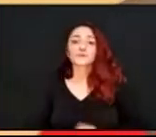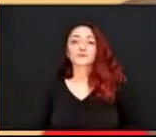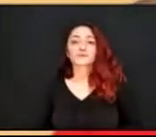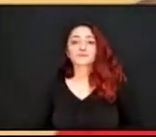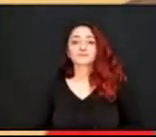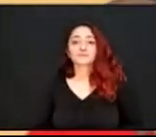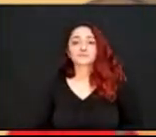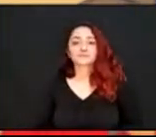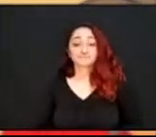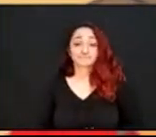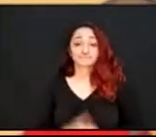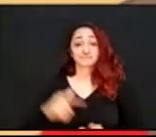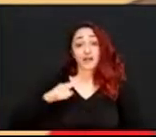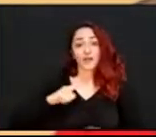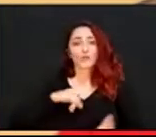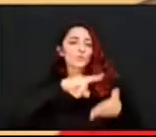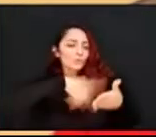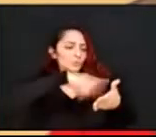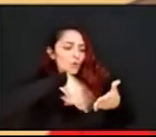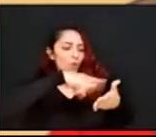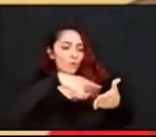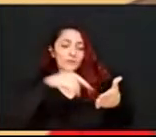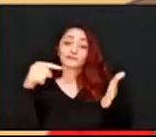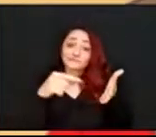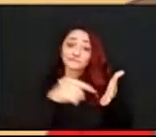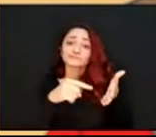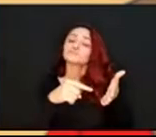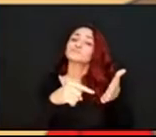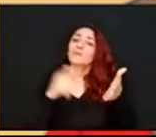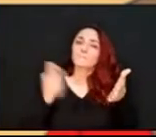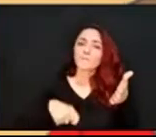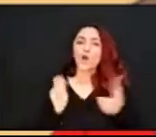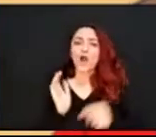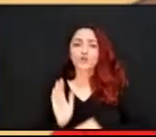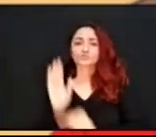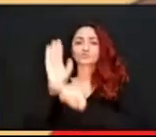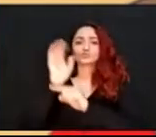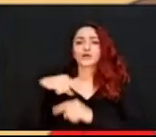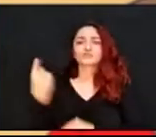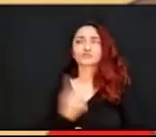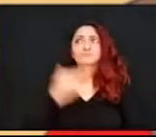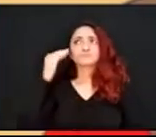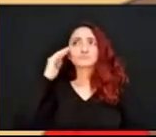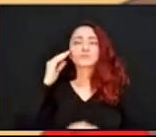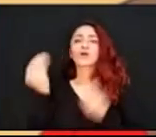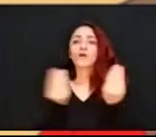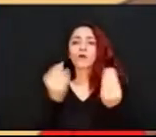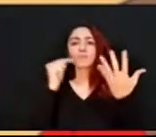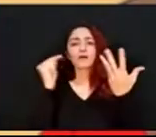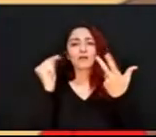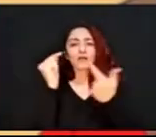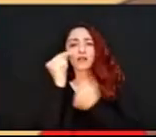é um documento que nos traz a oportunidade de mostrar as diversas ações que a gente tem pelo país